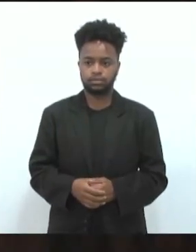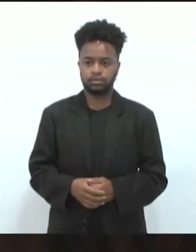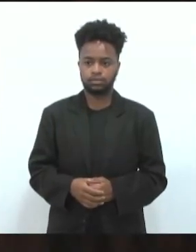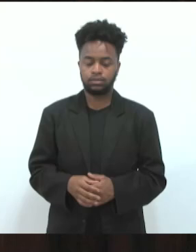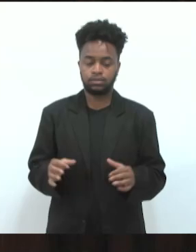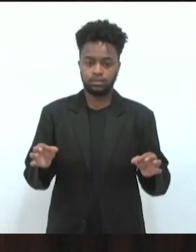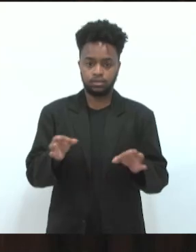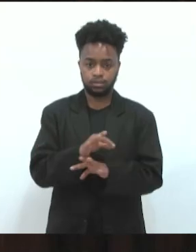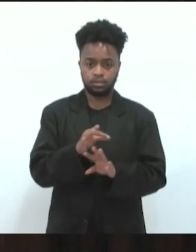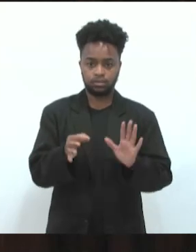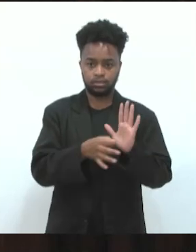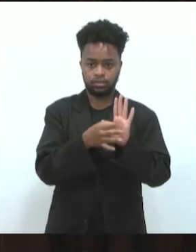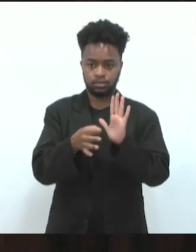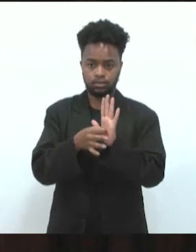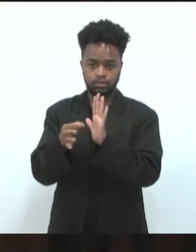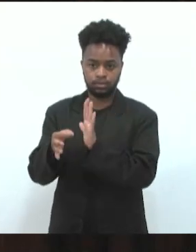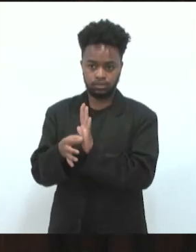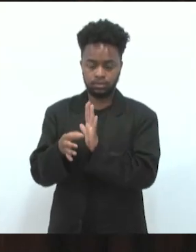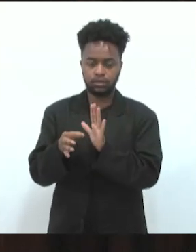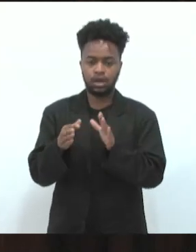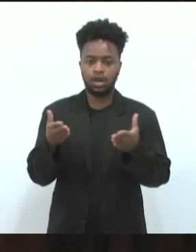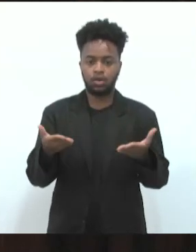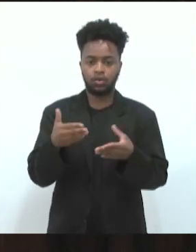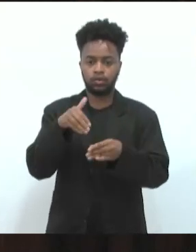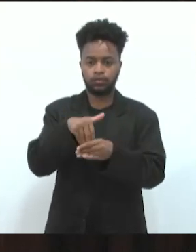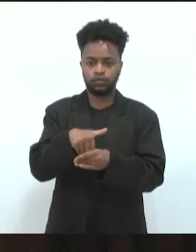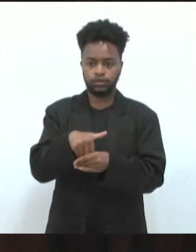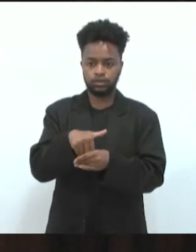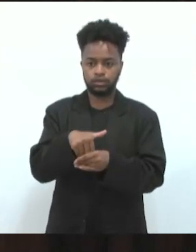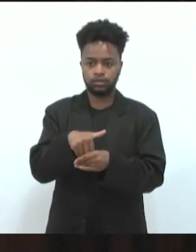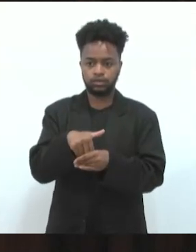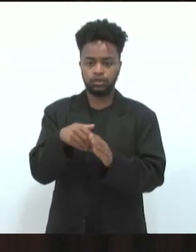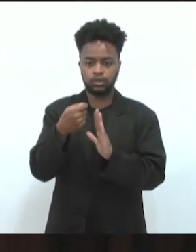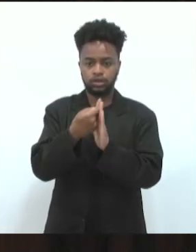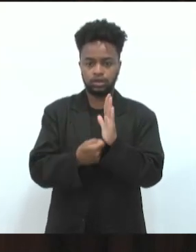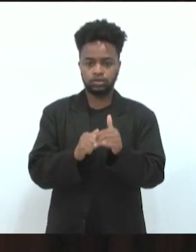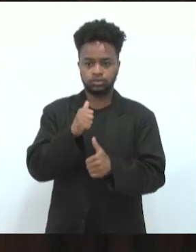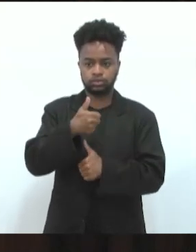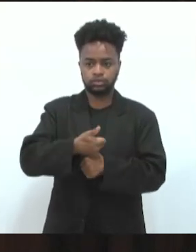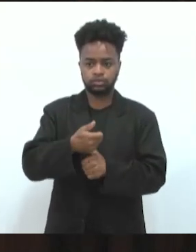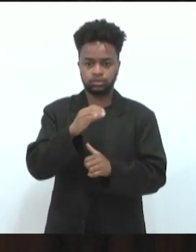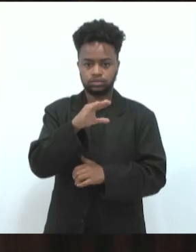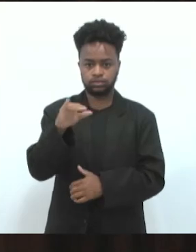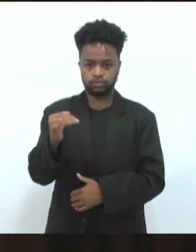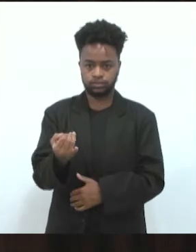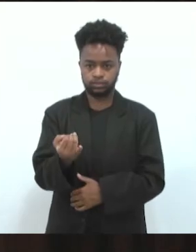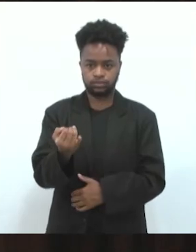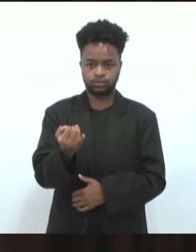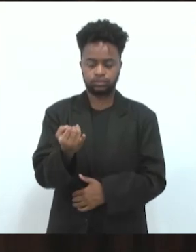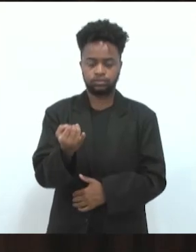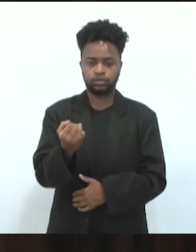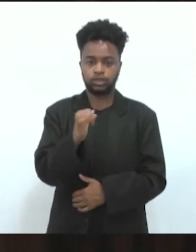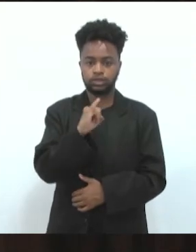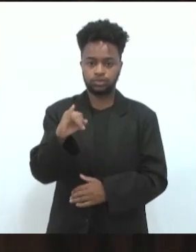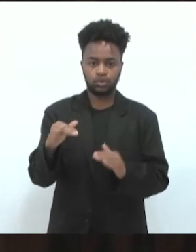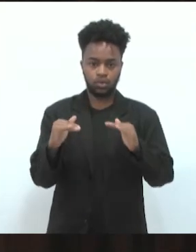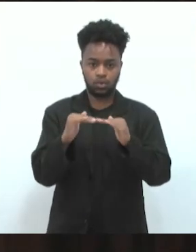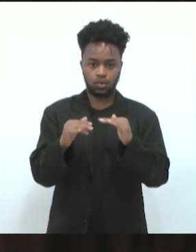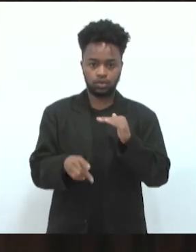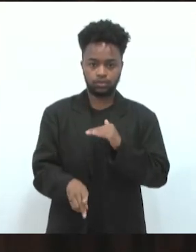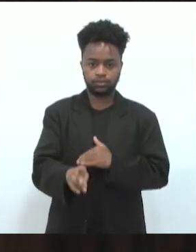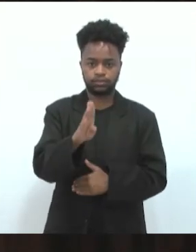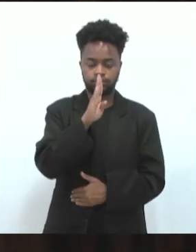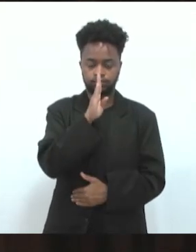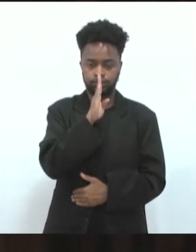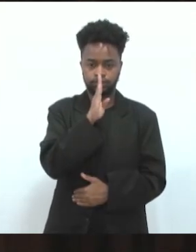Com os pareceres emitidos, em votação, por substitutivo da CCJ, os senhores que